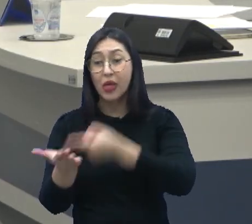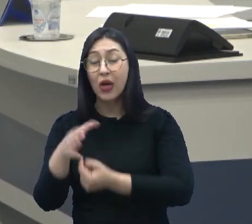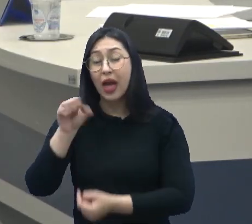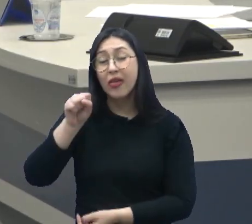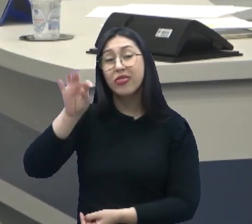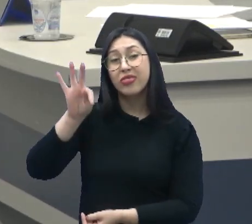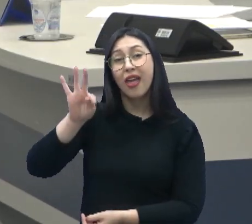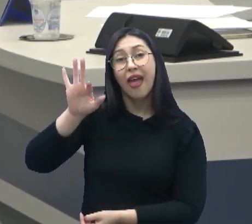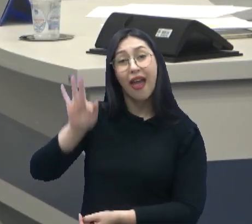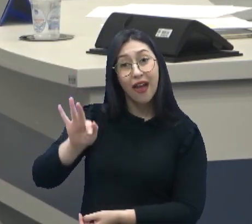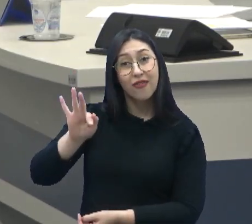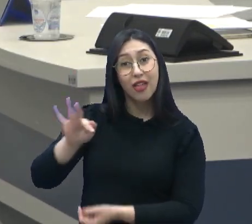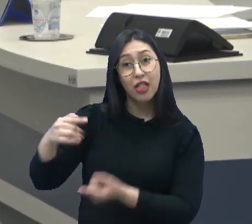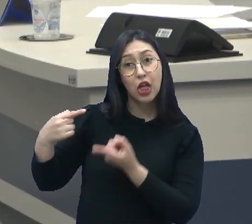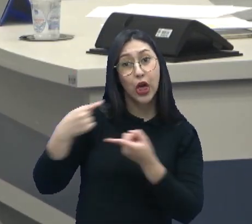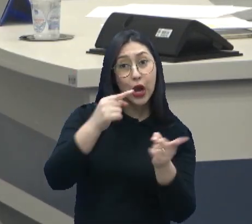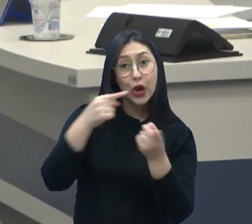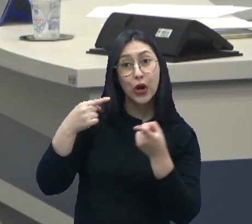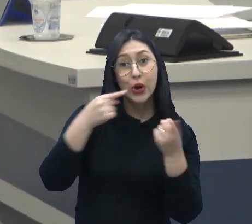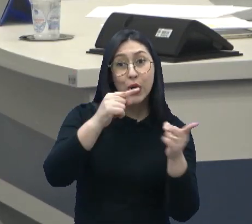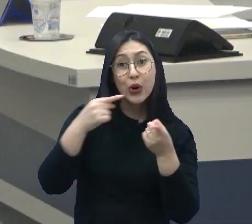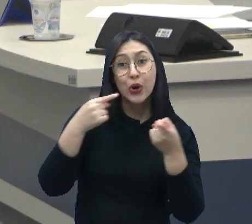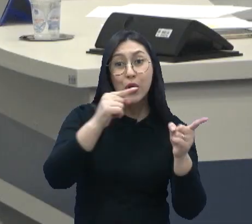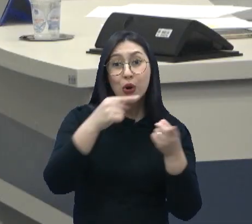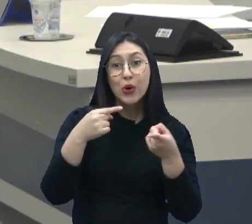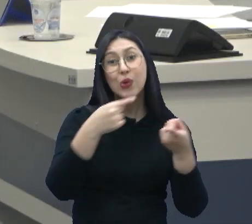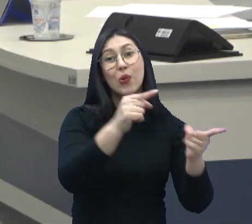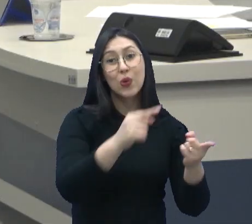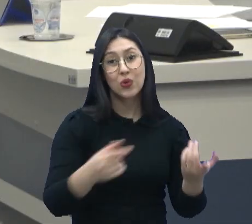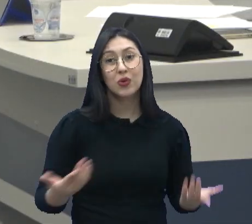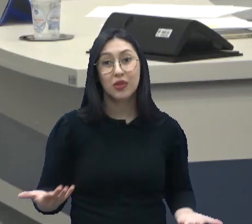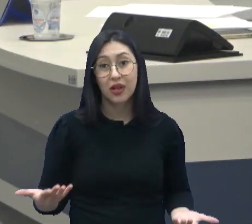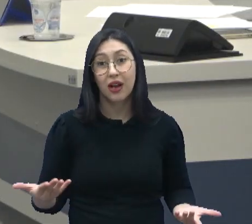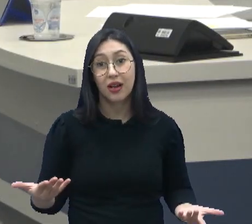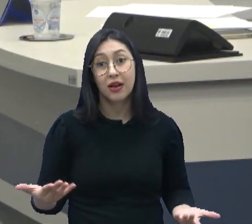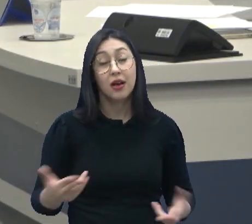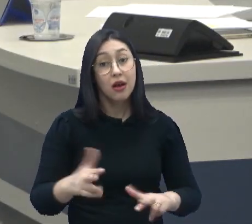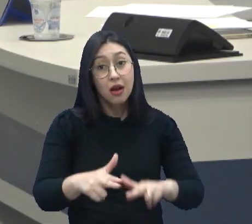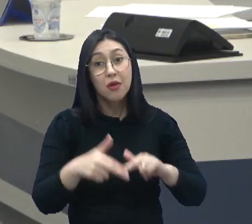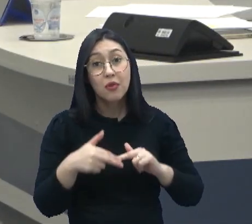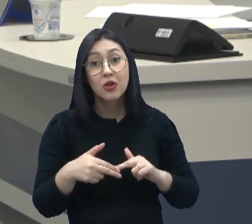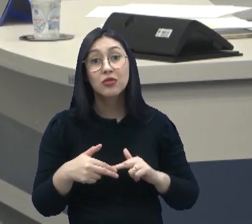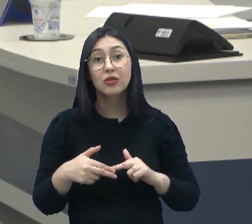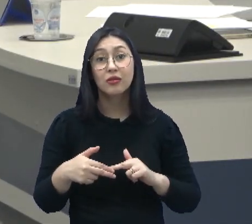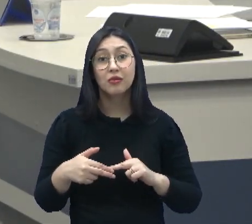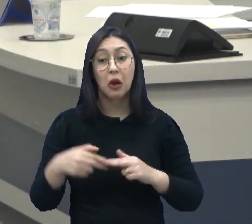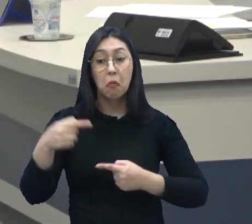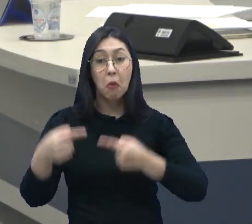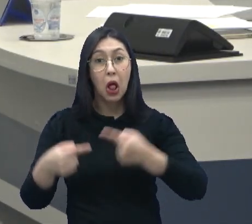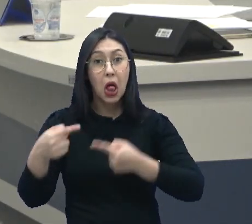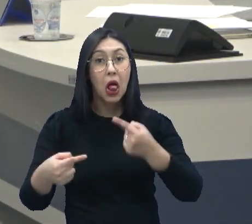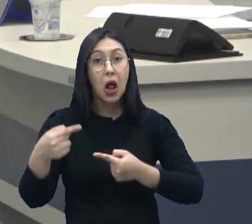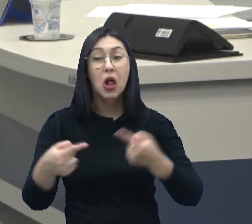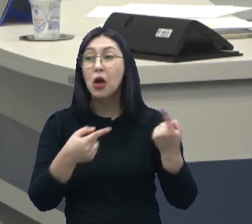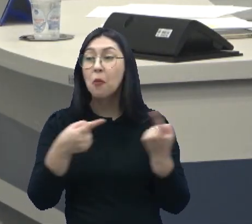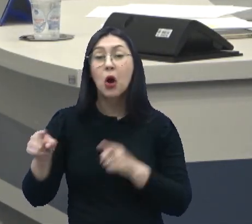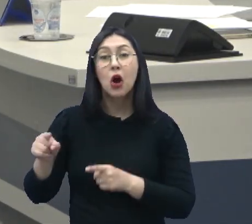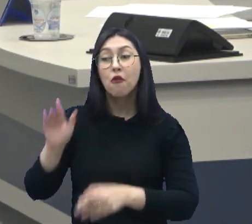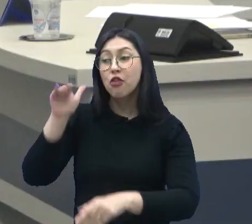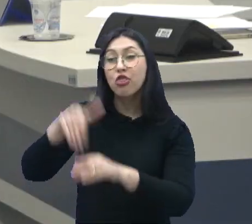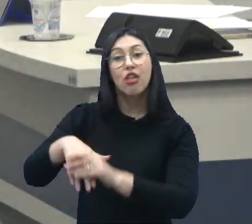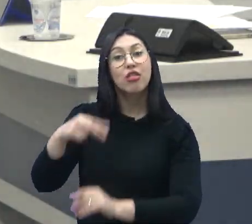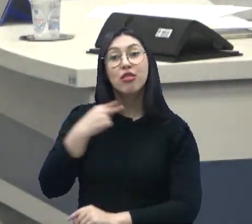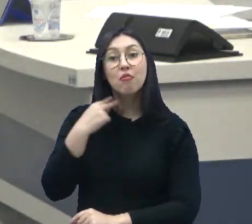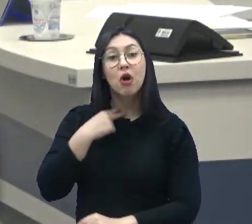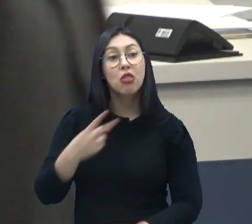com perseguição à oposição política no Brasil, tornando políticos de oposição inelegíveis, prendendo opositores